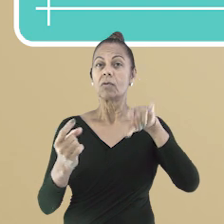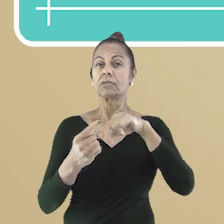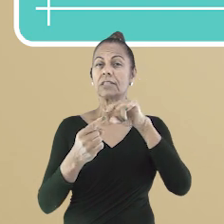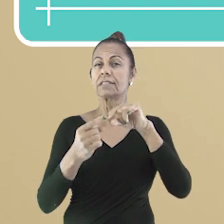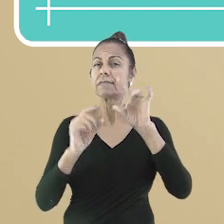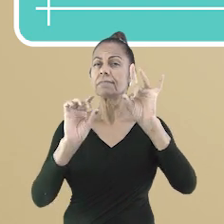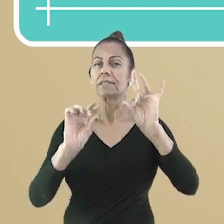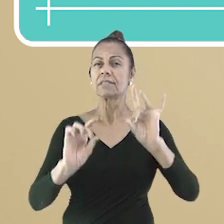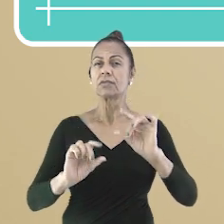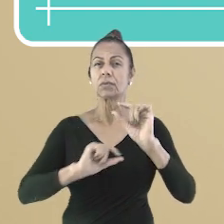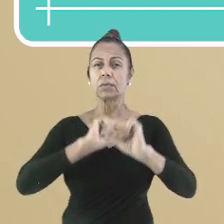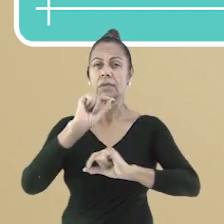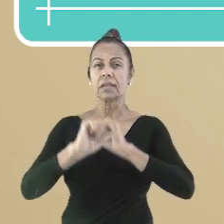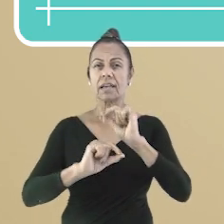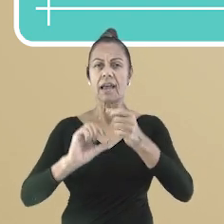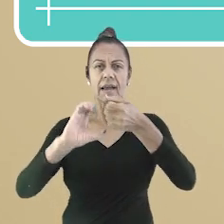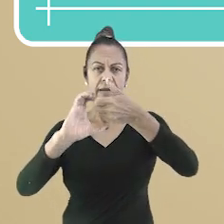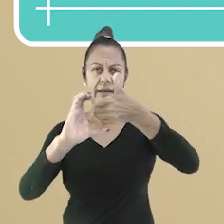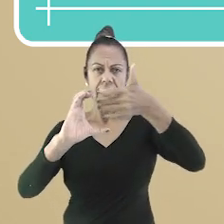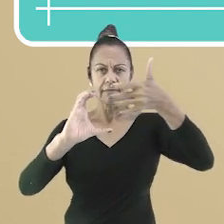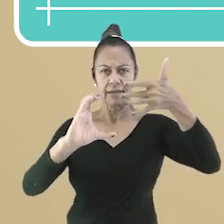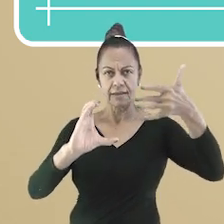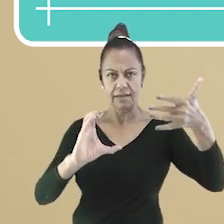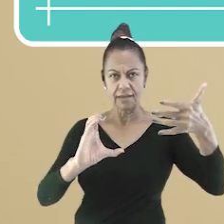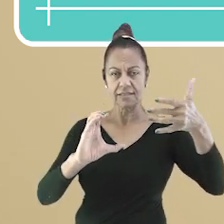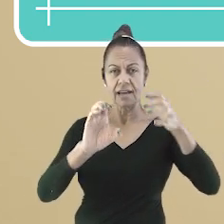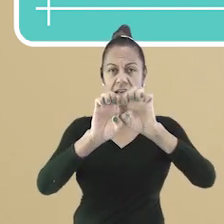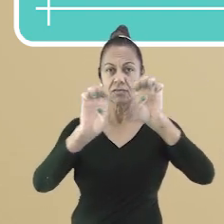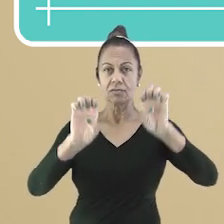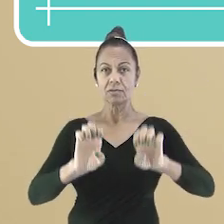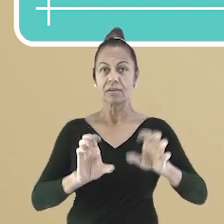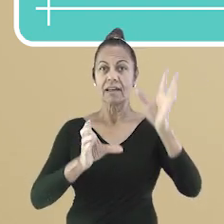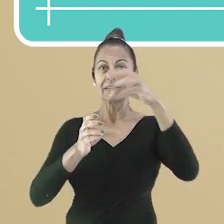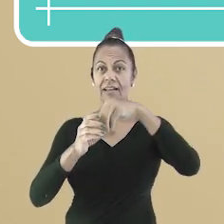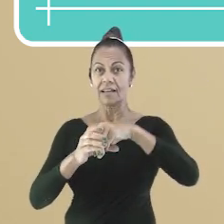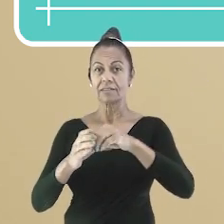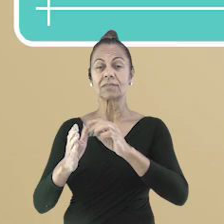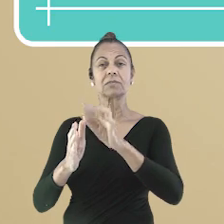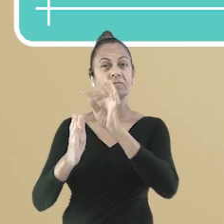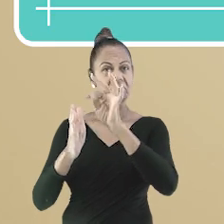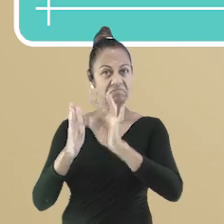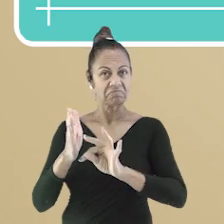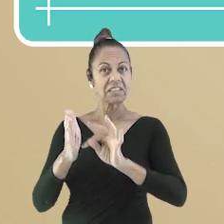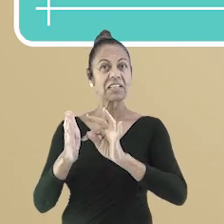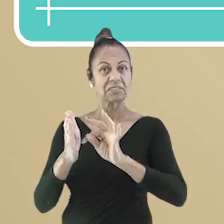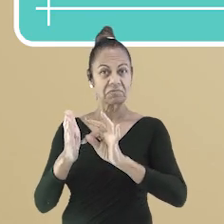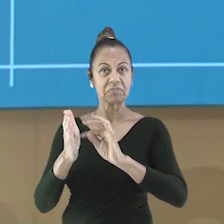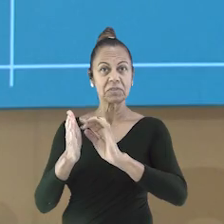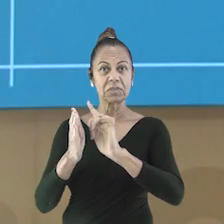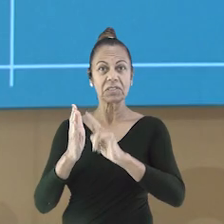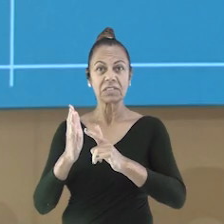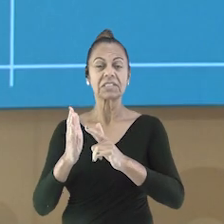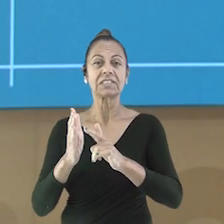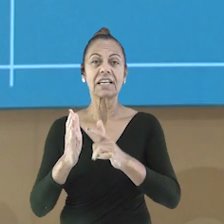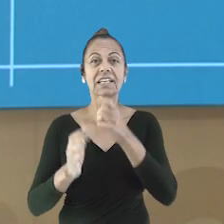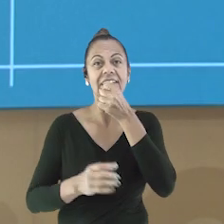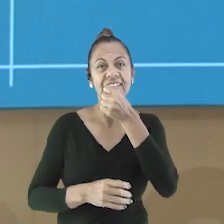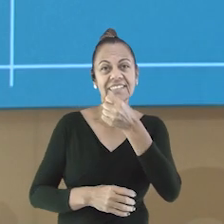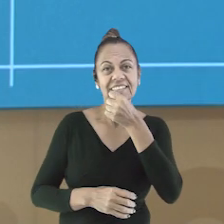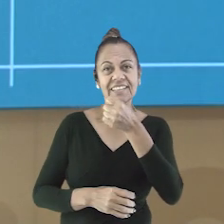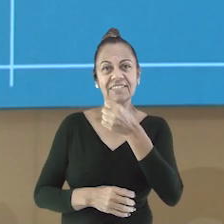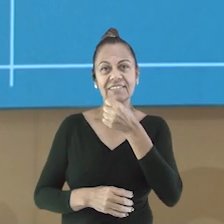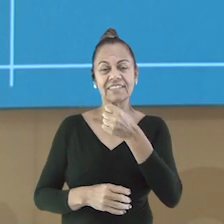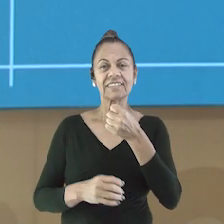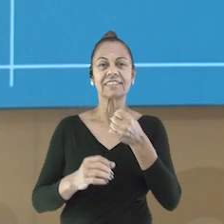objetivo específico é conhecer as características e estruturas do gênero textual entrevista. Agora,